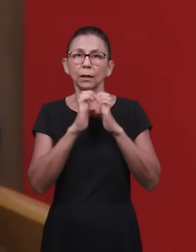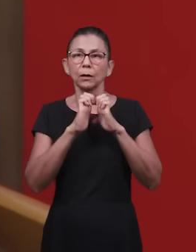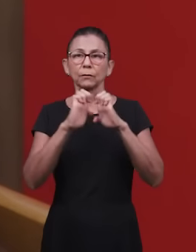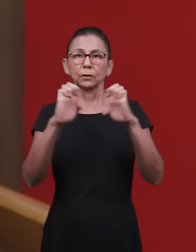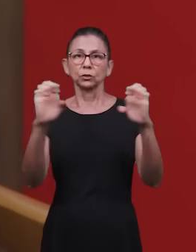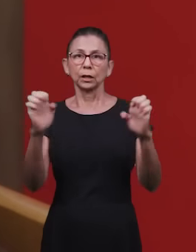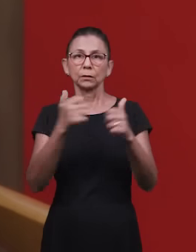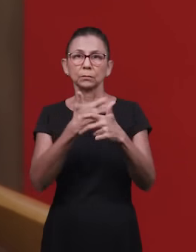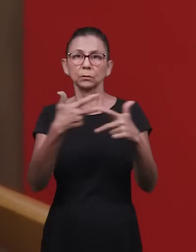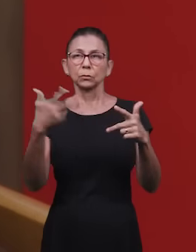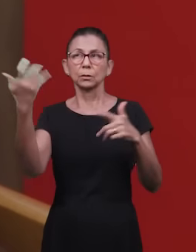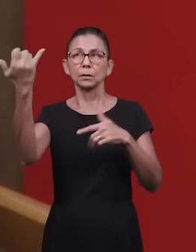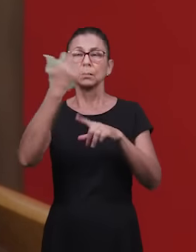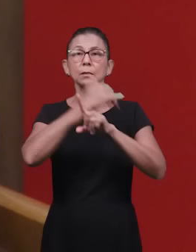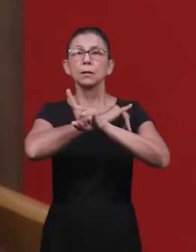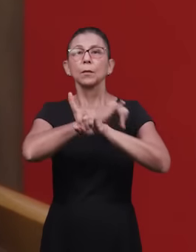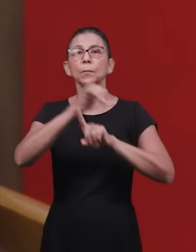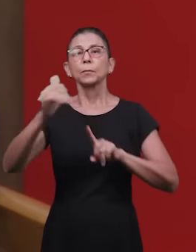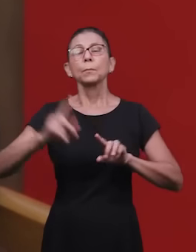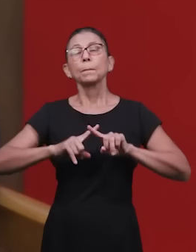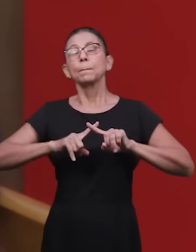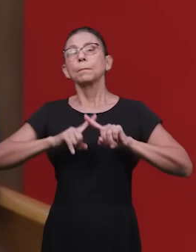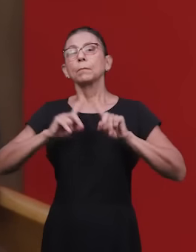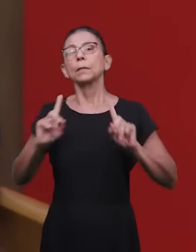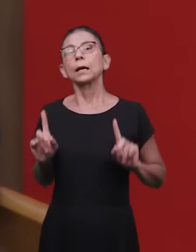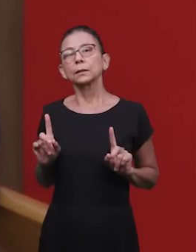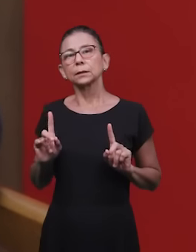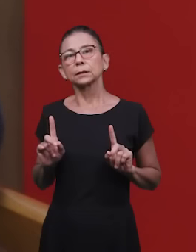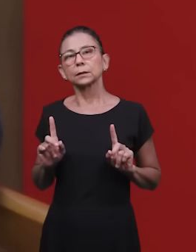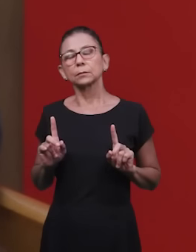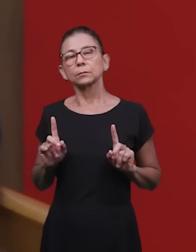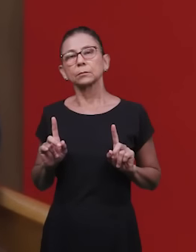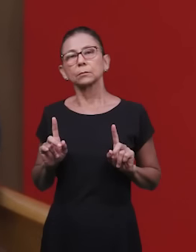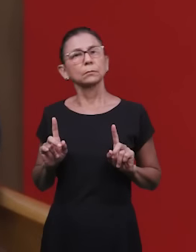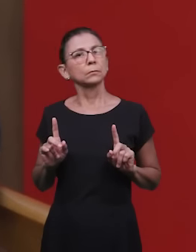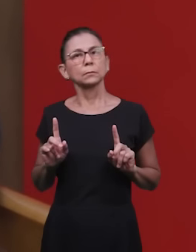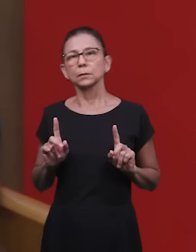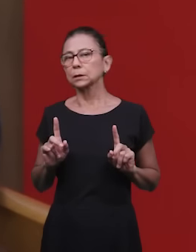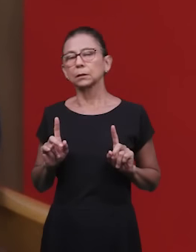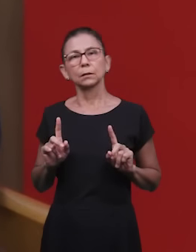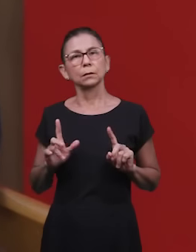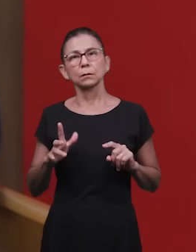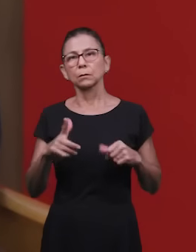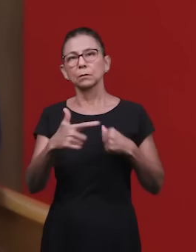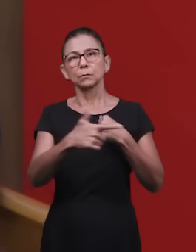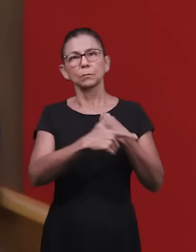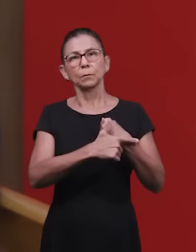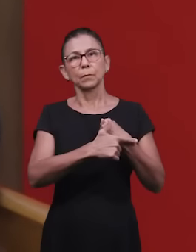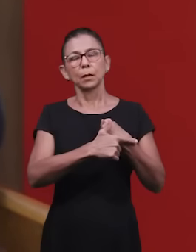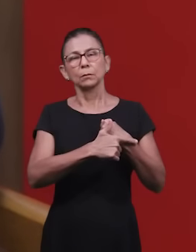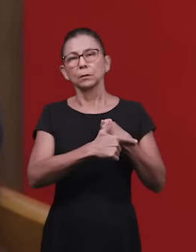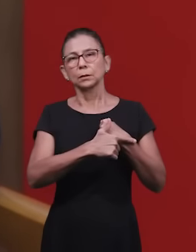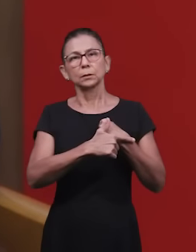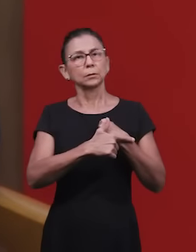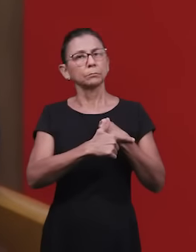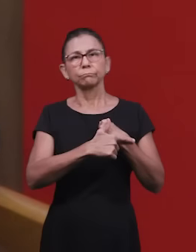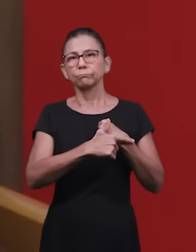Porém, além de não cumprirem o seu papel, esses guardas